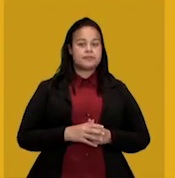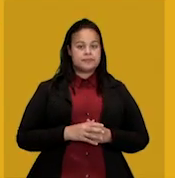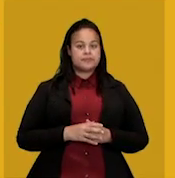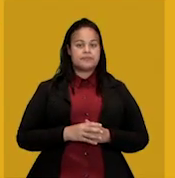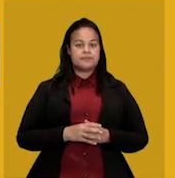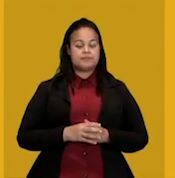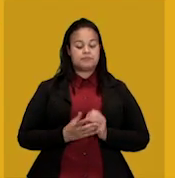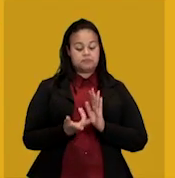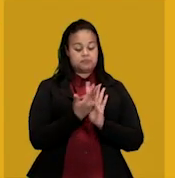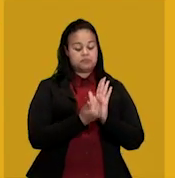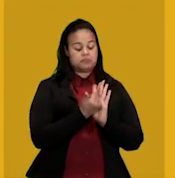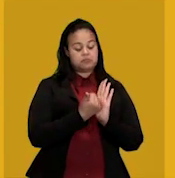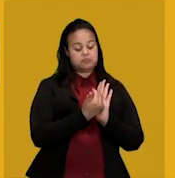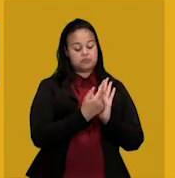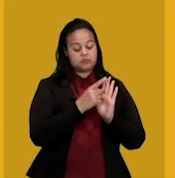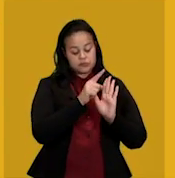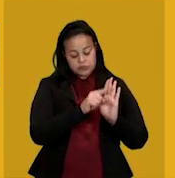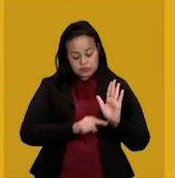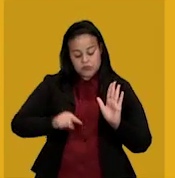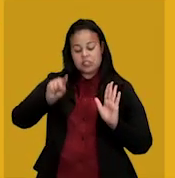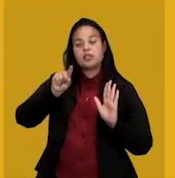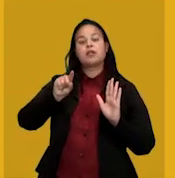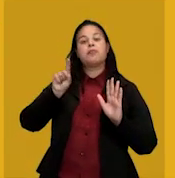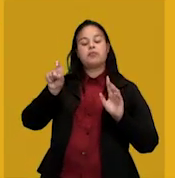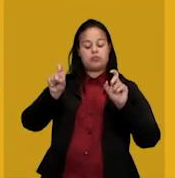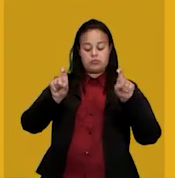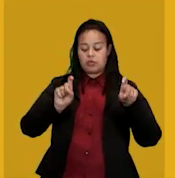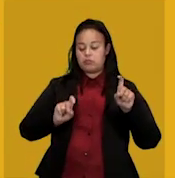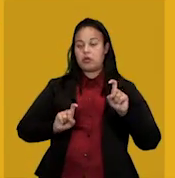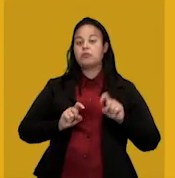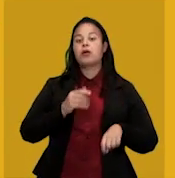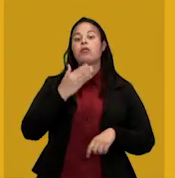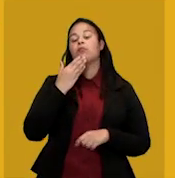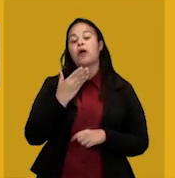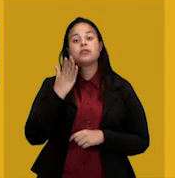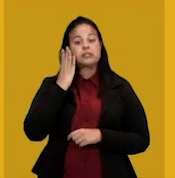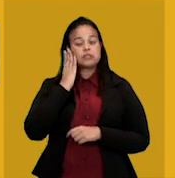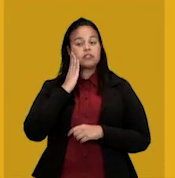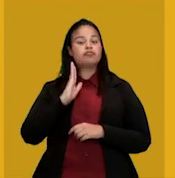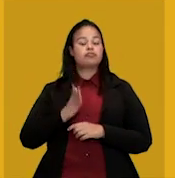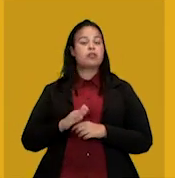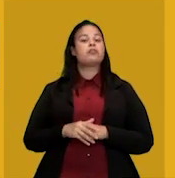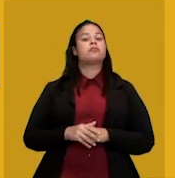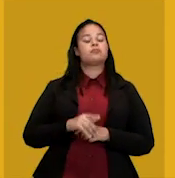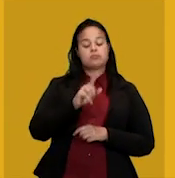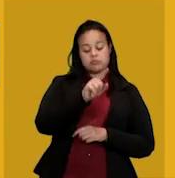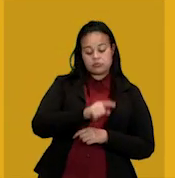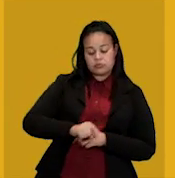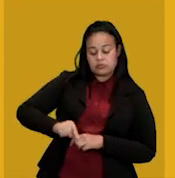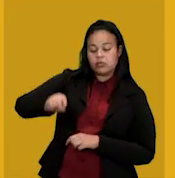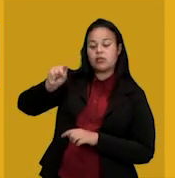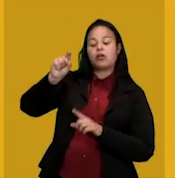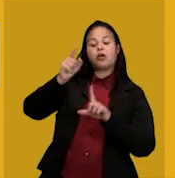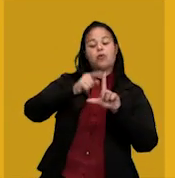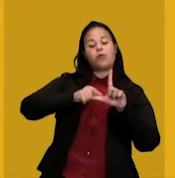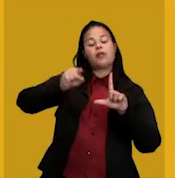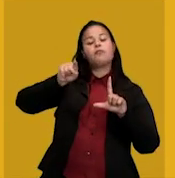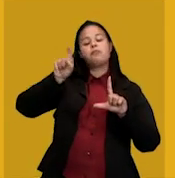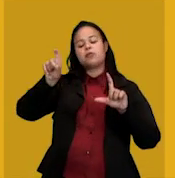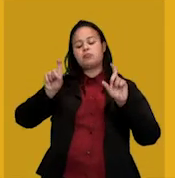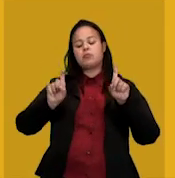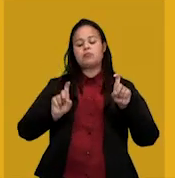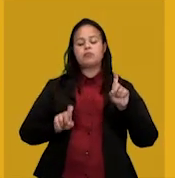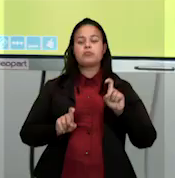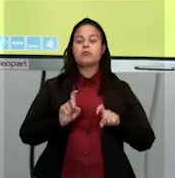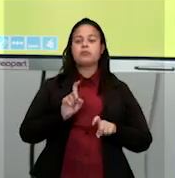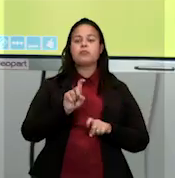esboçar meu gráfico através destes pontos aqui. Então eu já sei, esboço o gráfico para as 6 primeiras horas. Já sei os pontos, basta